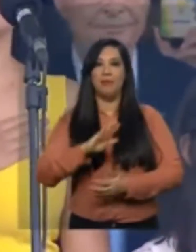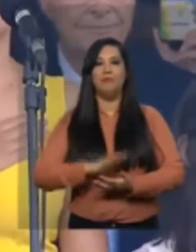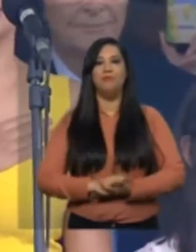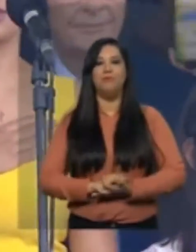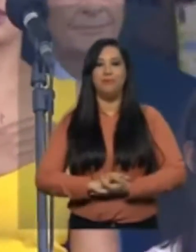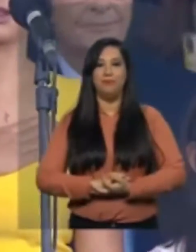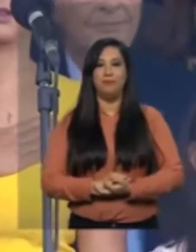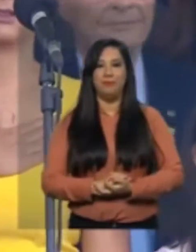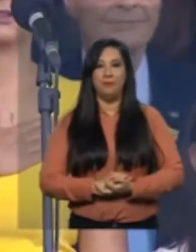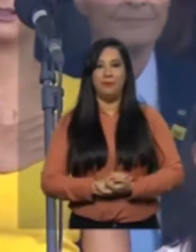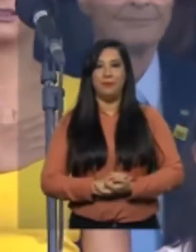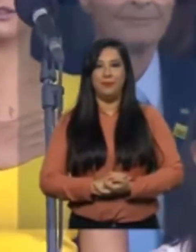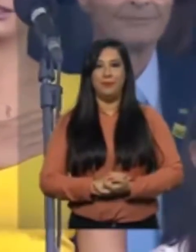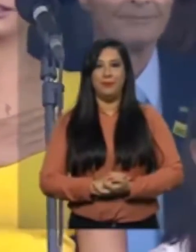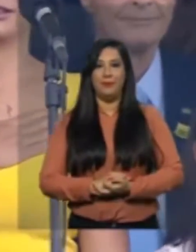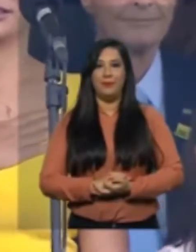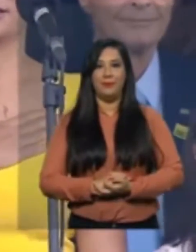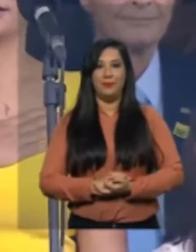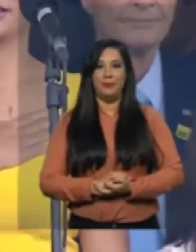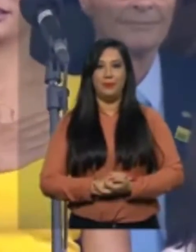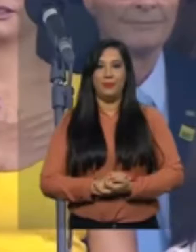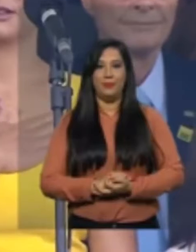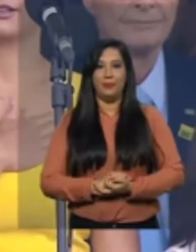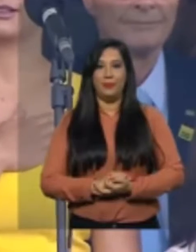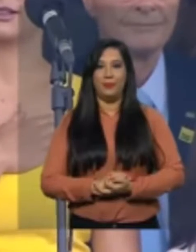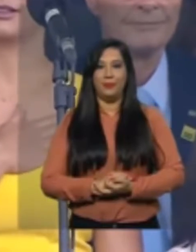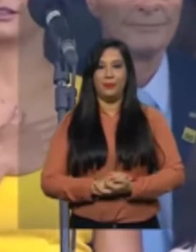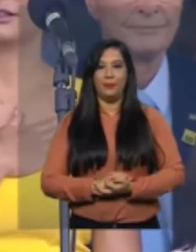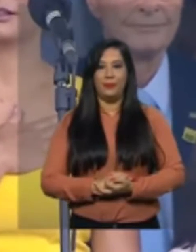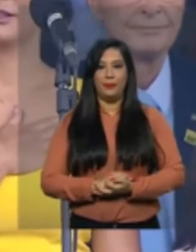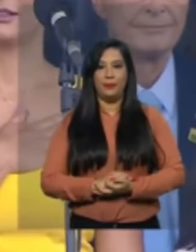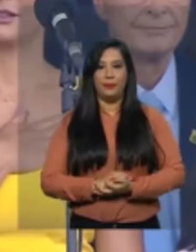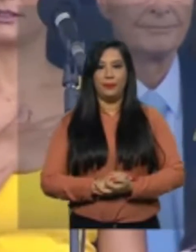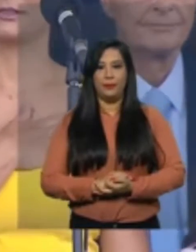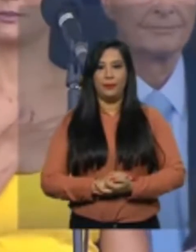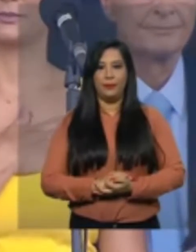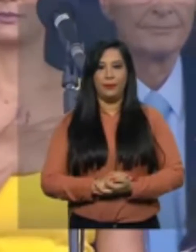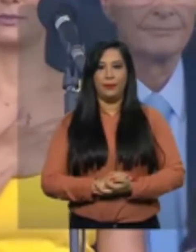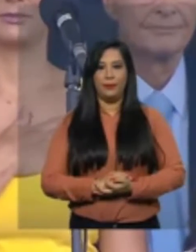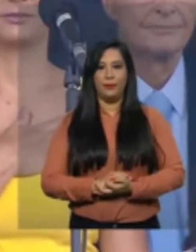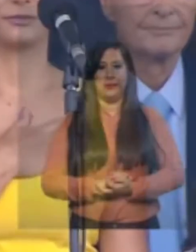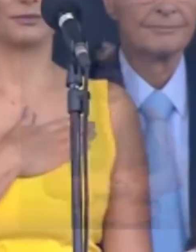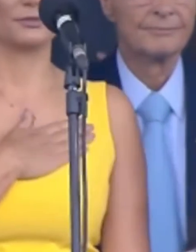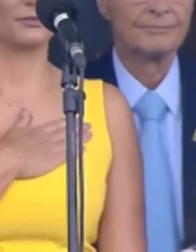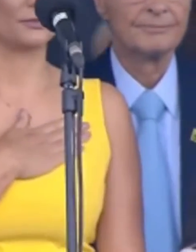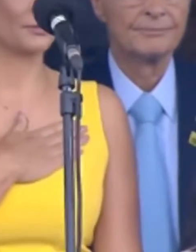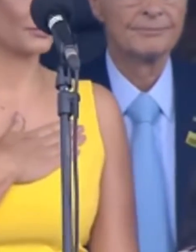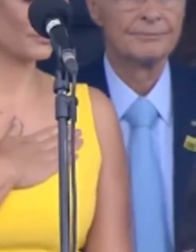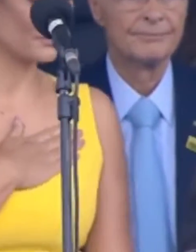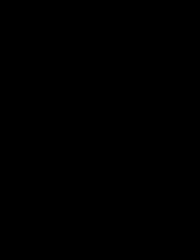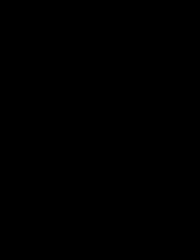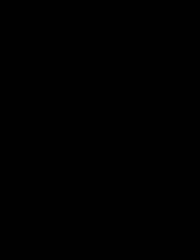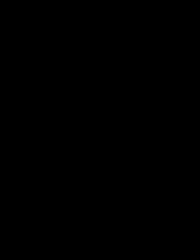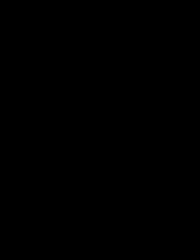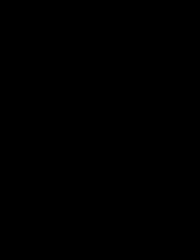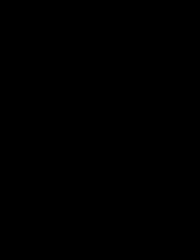ver, né? Juntos essa parte desta fala do senhor José Dirceu.